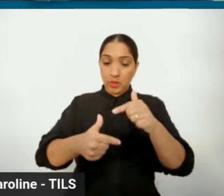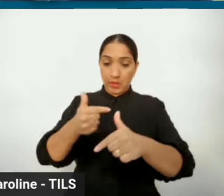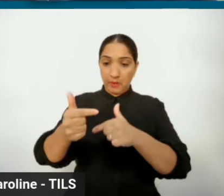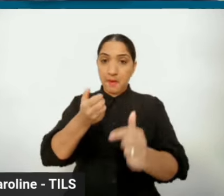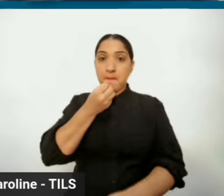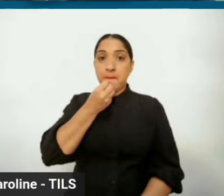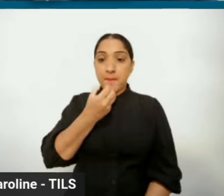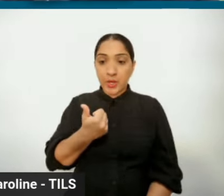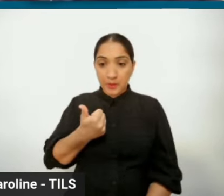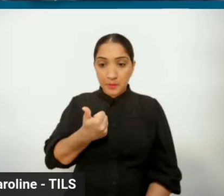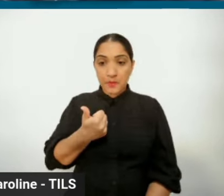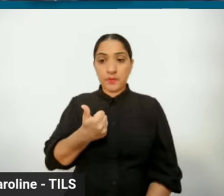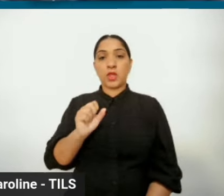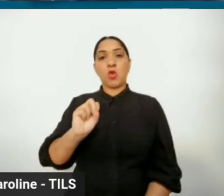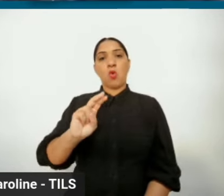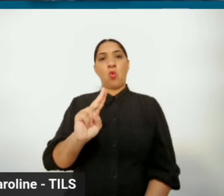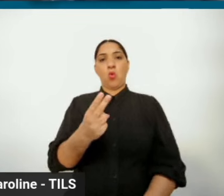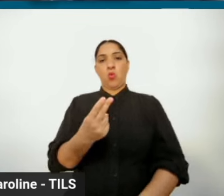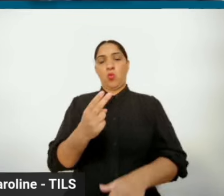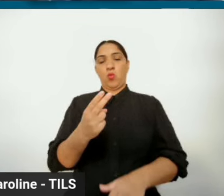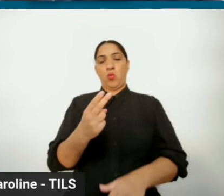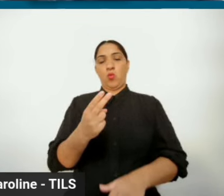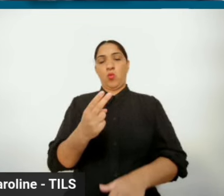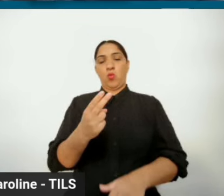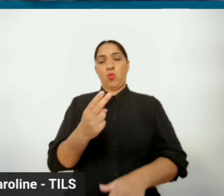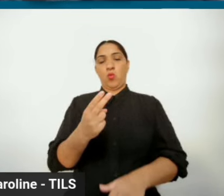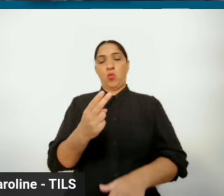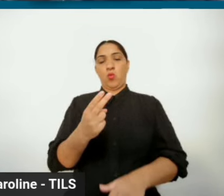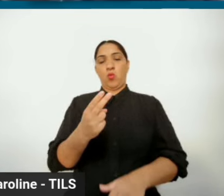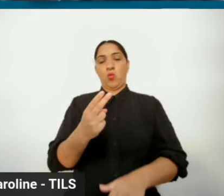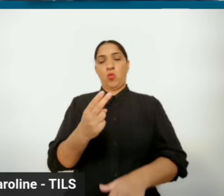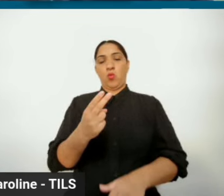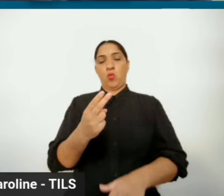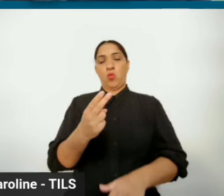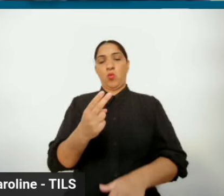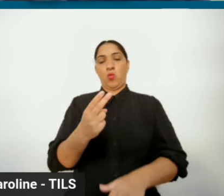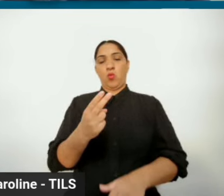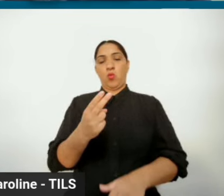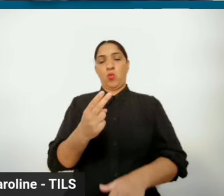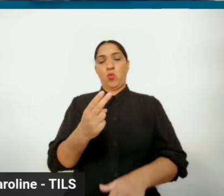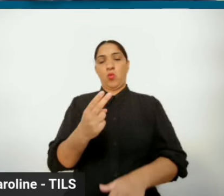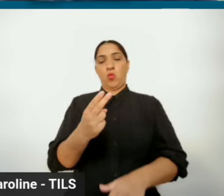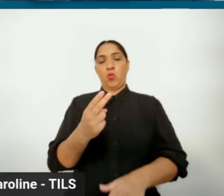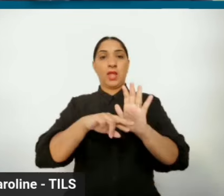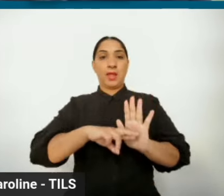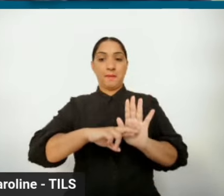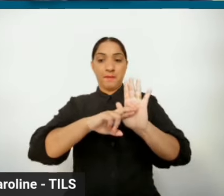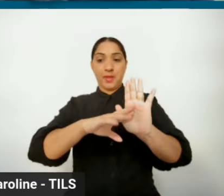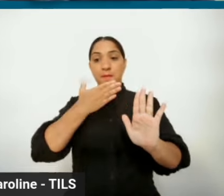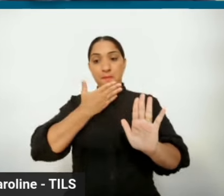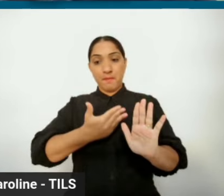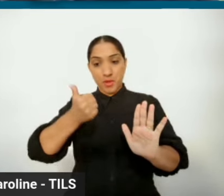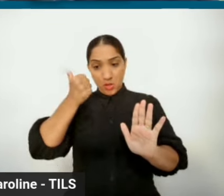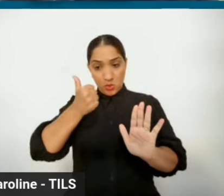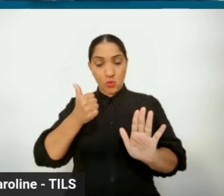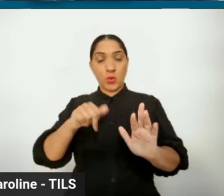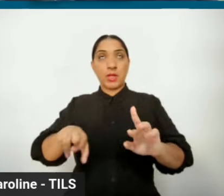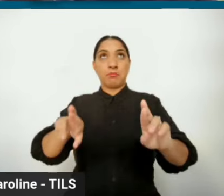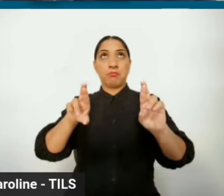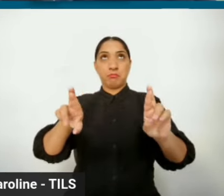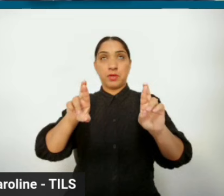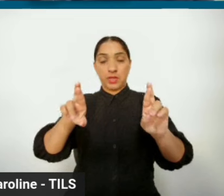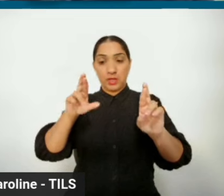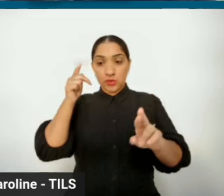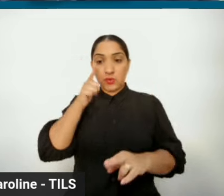mesmo modificar, fazer uma outra opção, escolher um outro representante, uma outra representante, na expectativa de